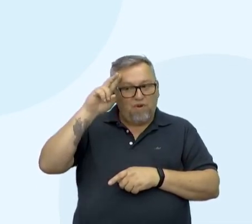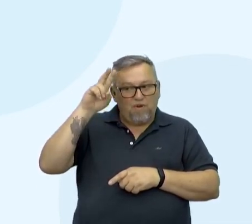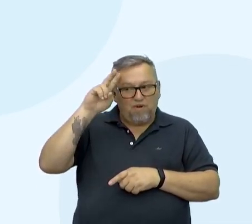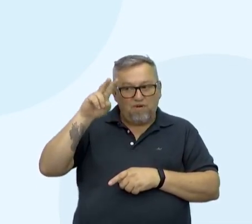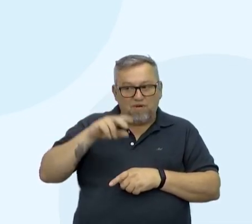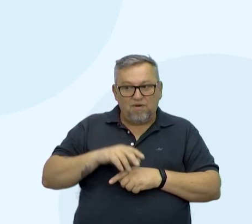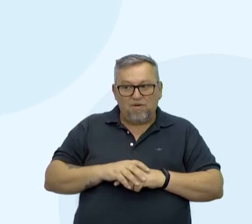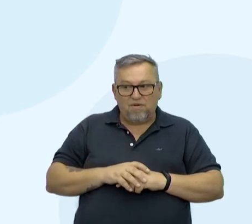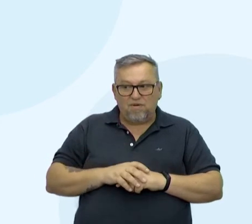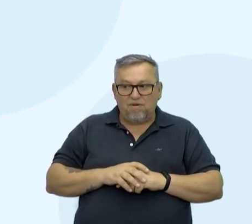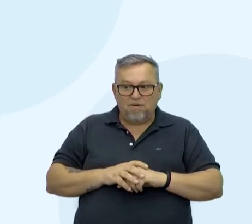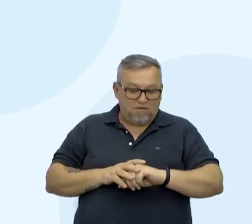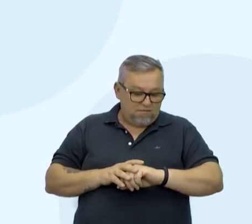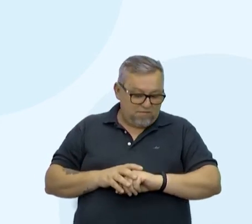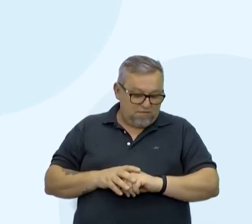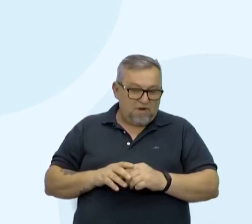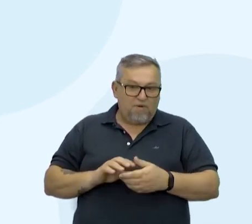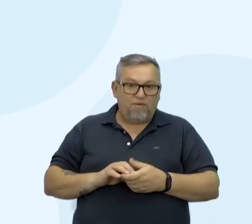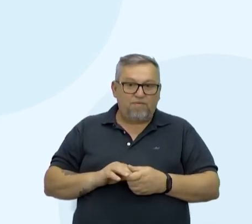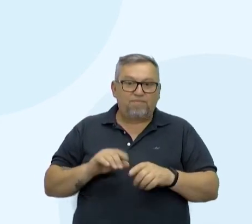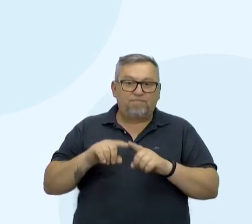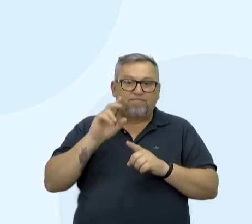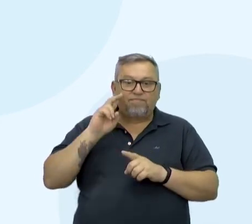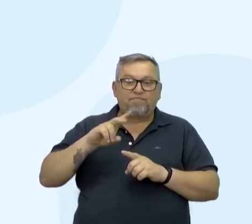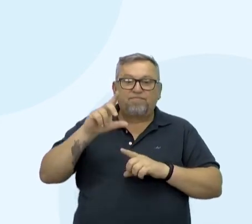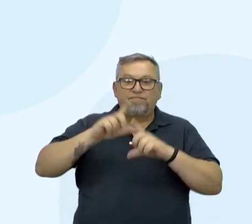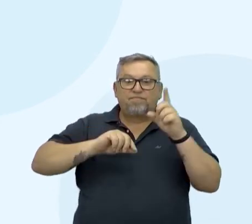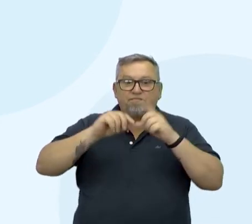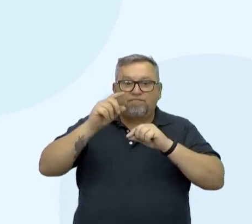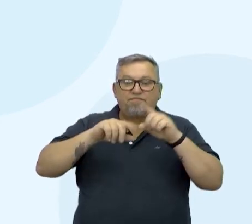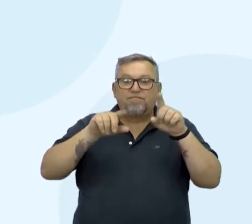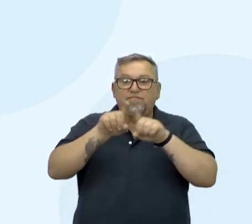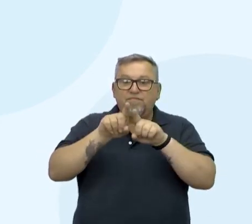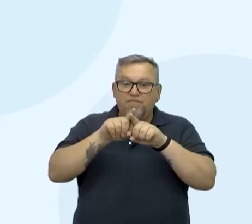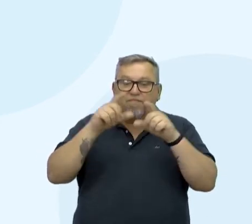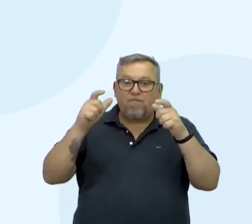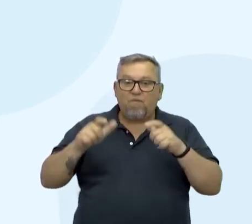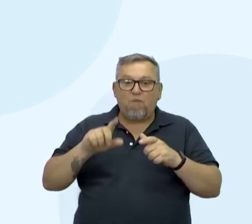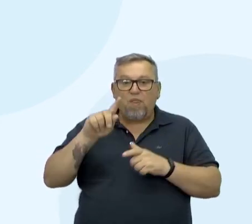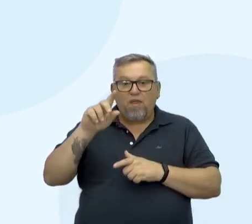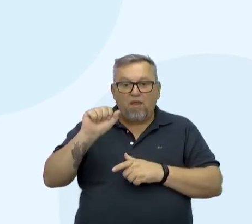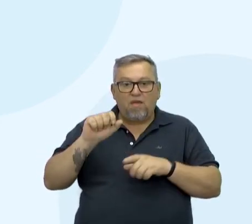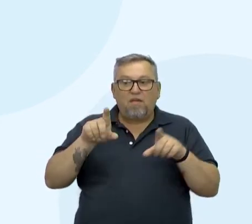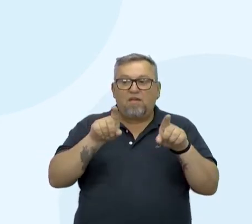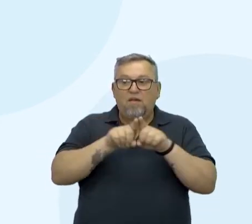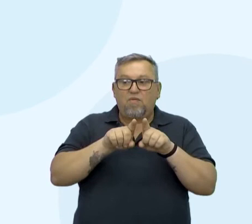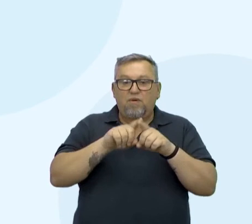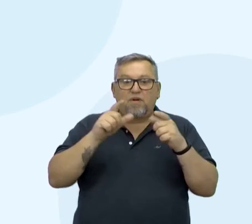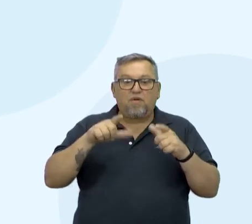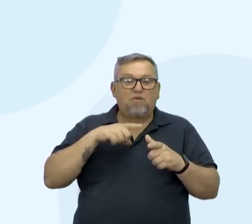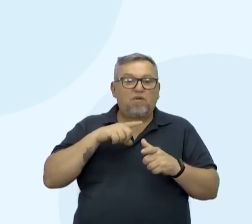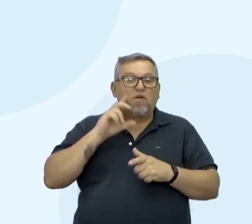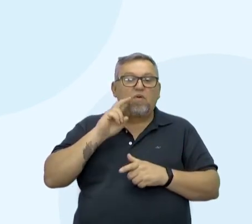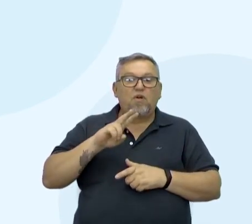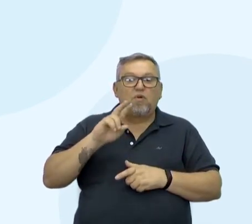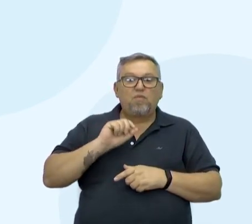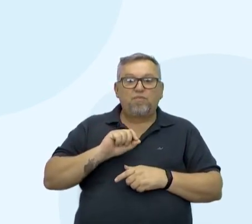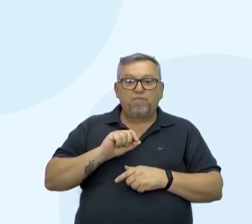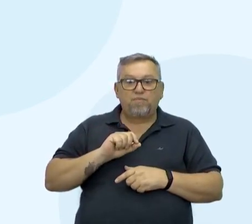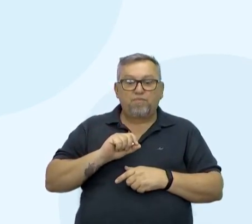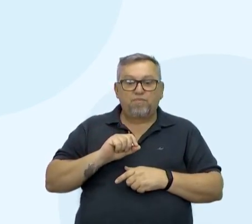aqui. Ó. Vamos lembrar que você tem aqui uma estrela, que é um corpo gasoso, onde que acontece aqui?